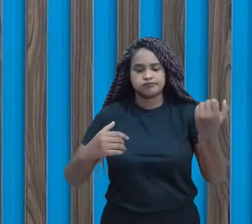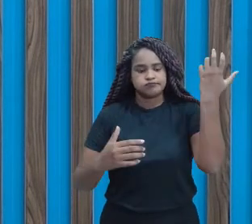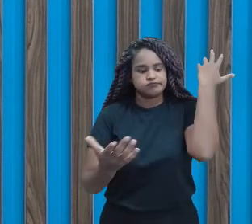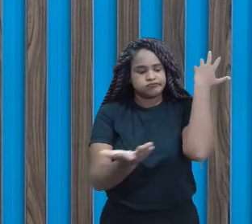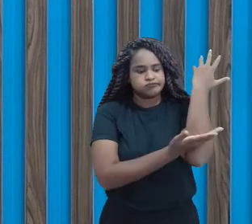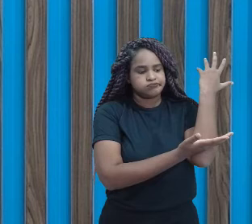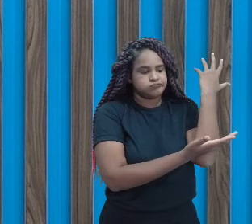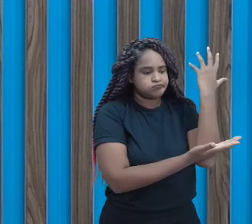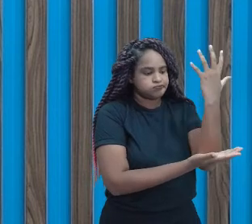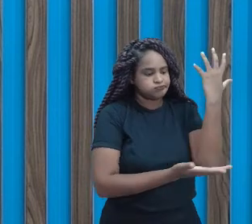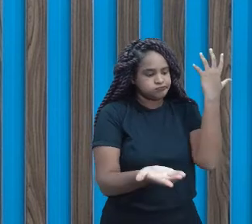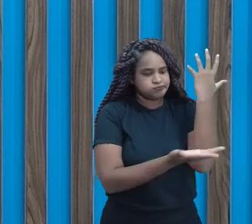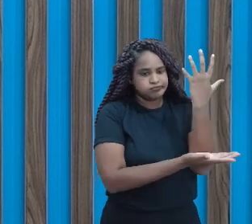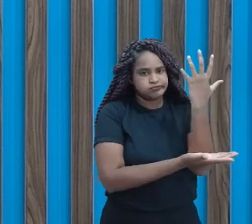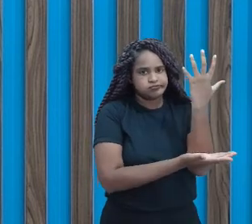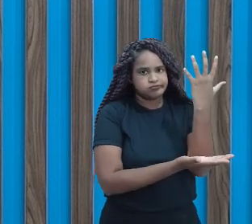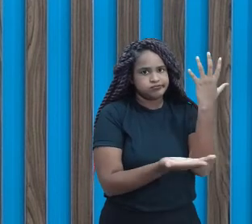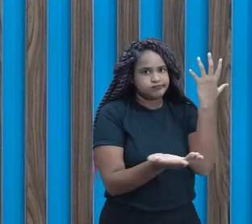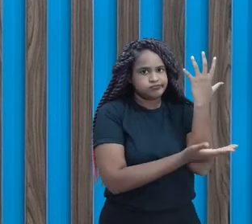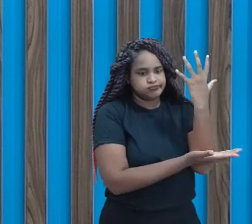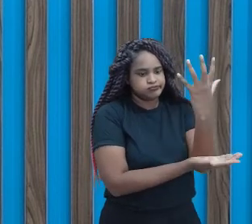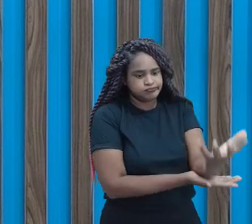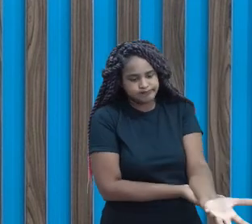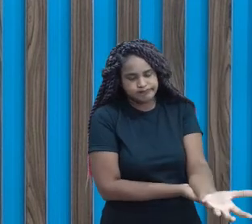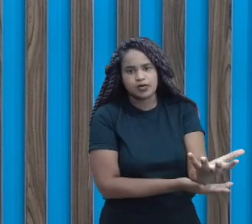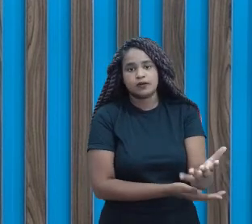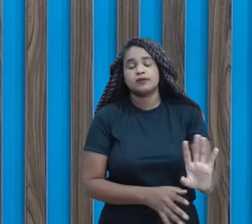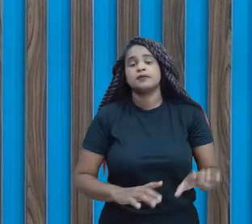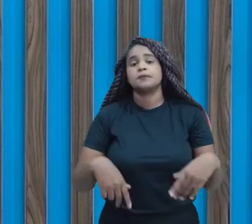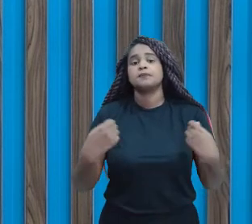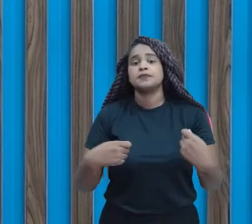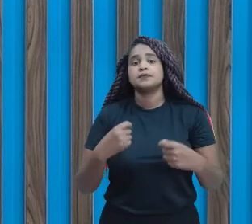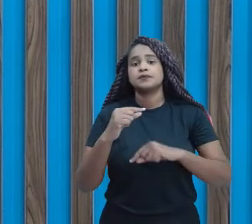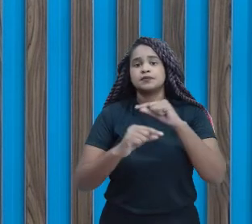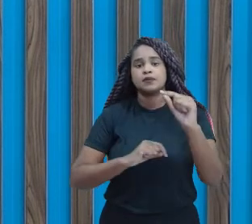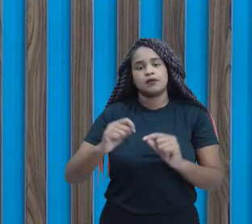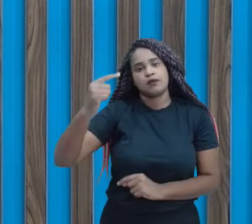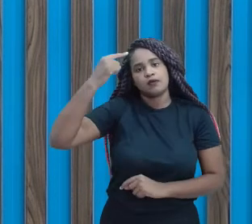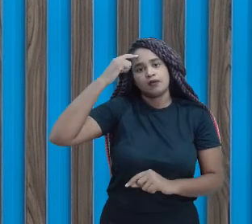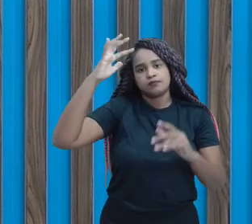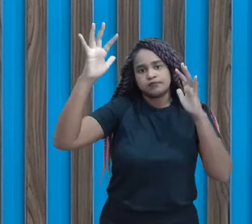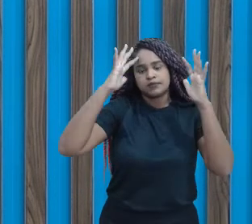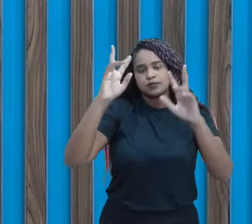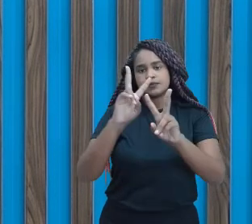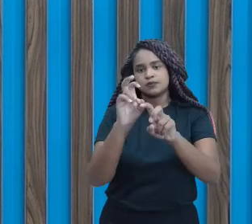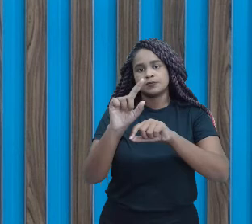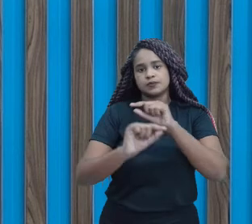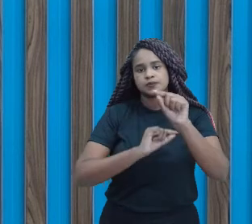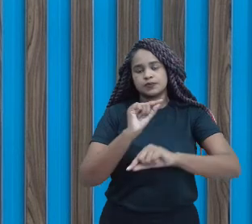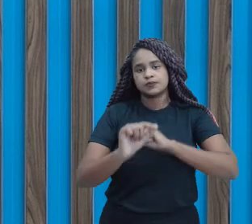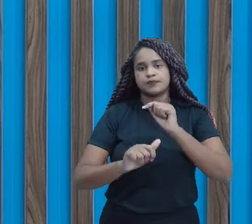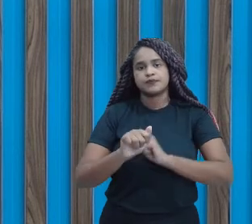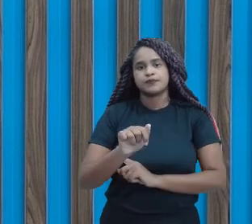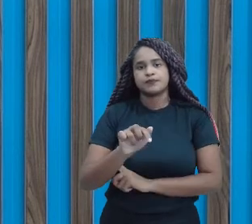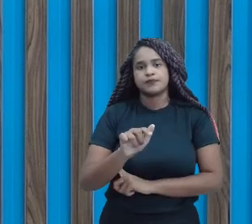veja, aí a gente precisa repensar a questão do agronegócio. Não é? O agronegócio